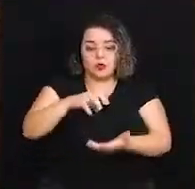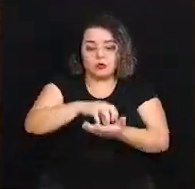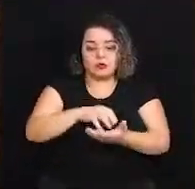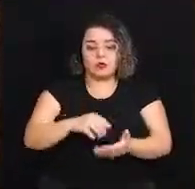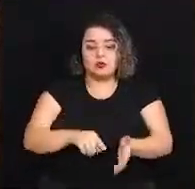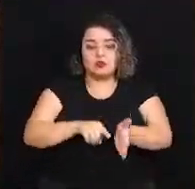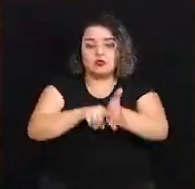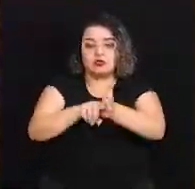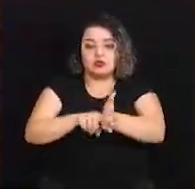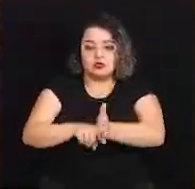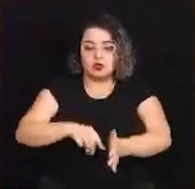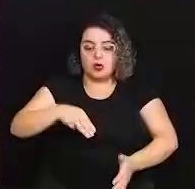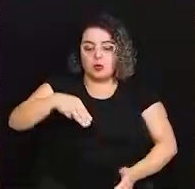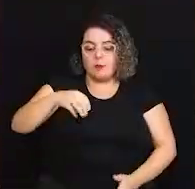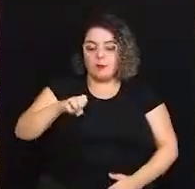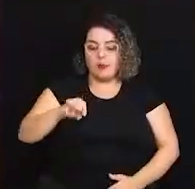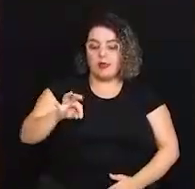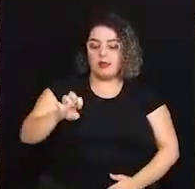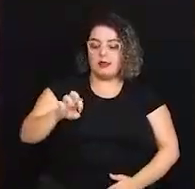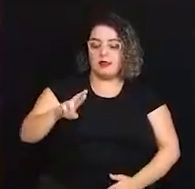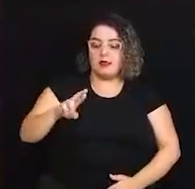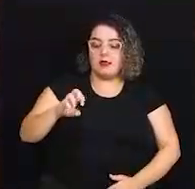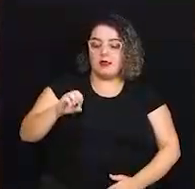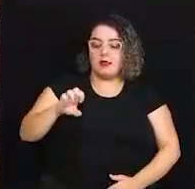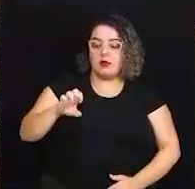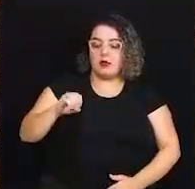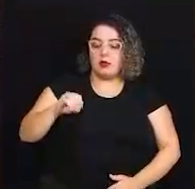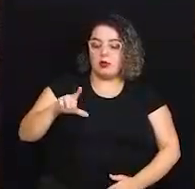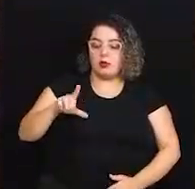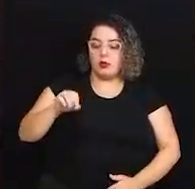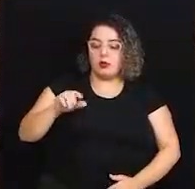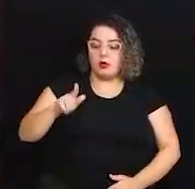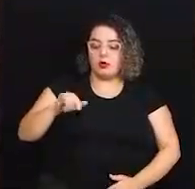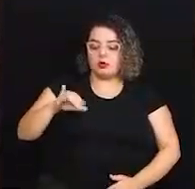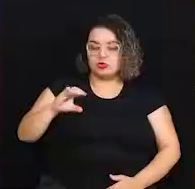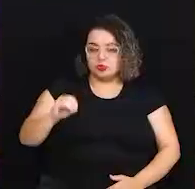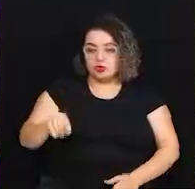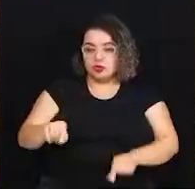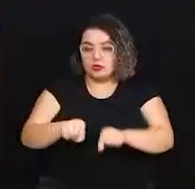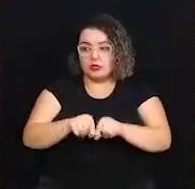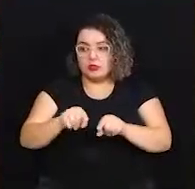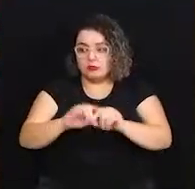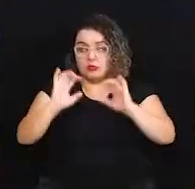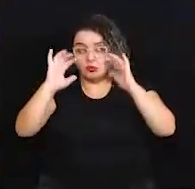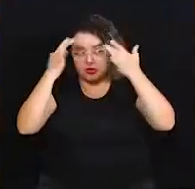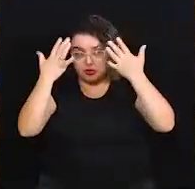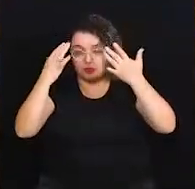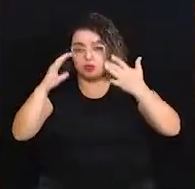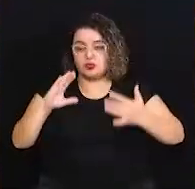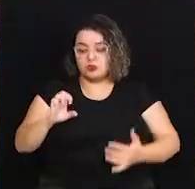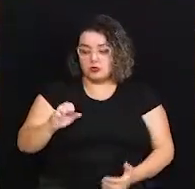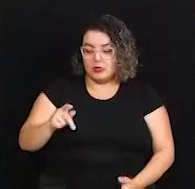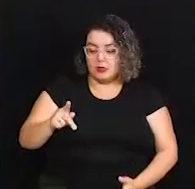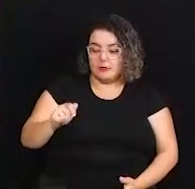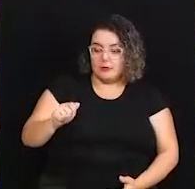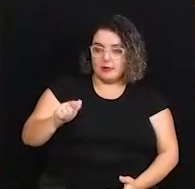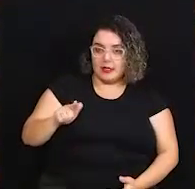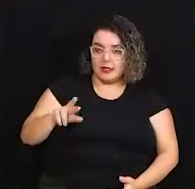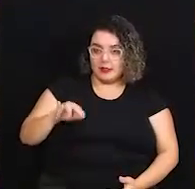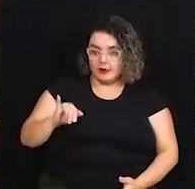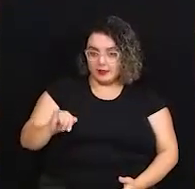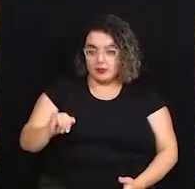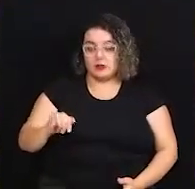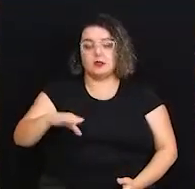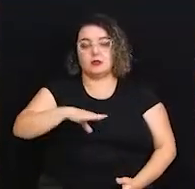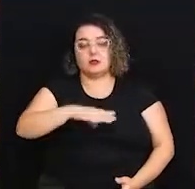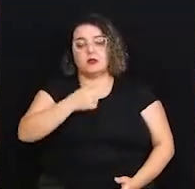Pesquisas Meteorológicas e Climáticas aplicadas à Agricultura, CEPAGRE, da Unicamp. Em maio e junho, Campinas